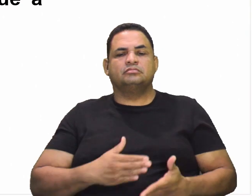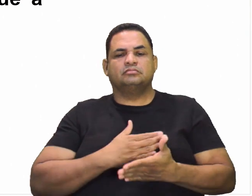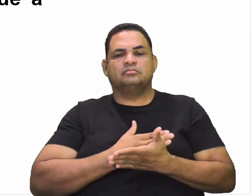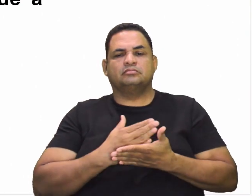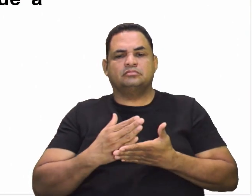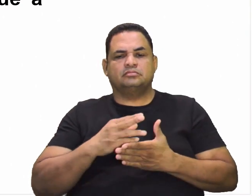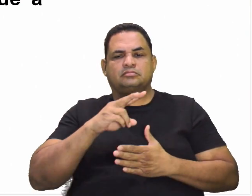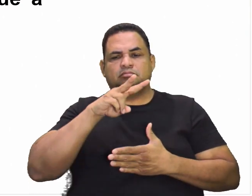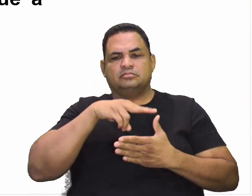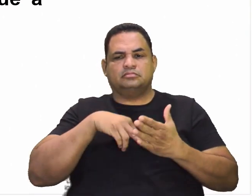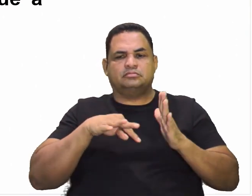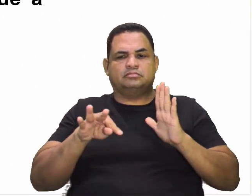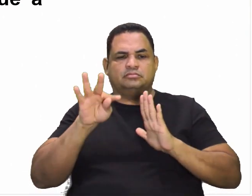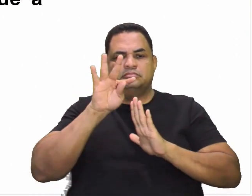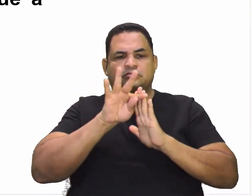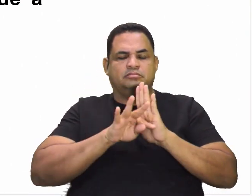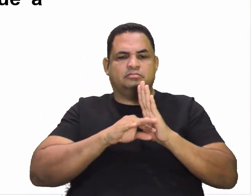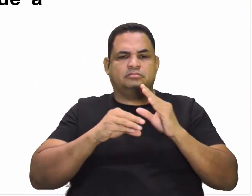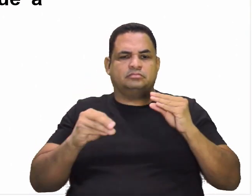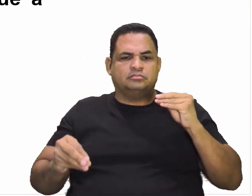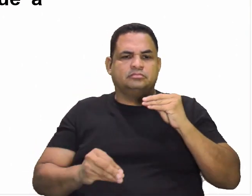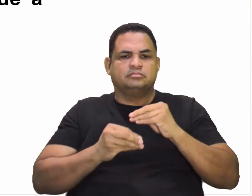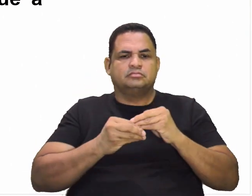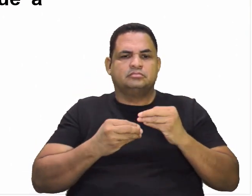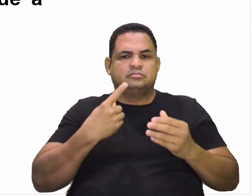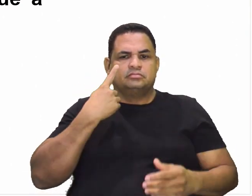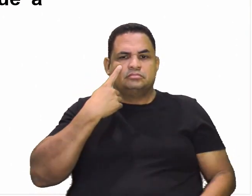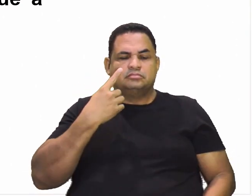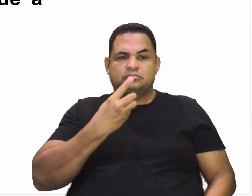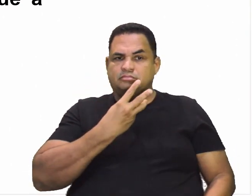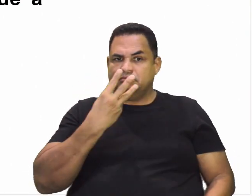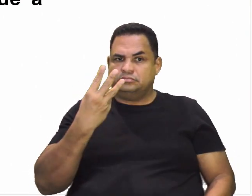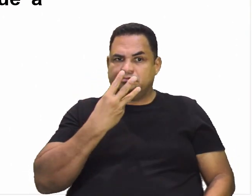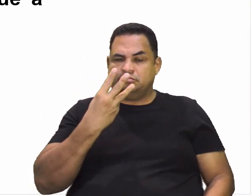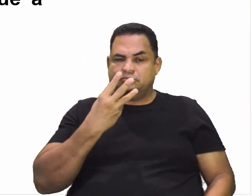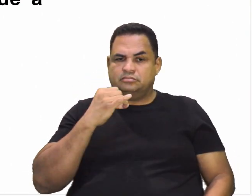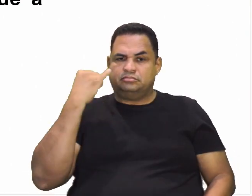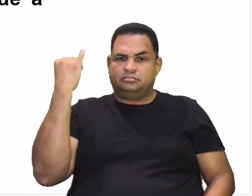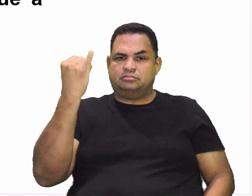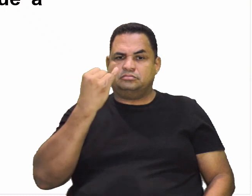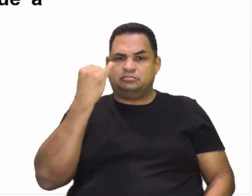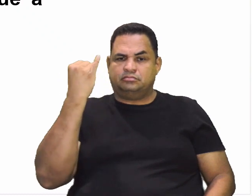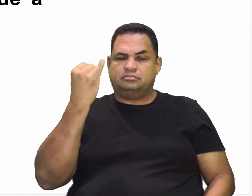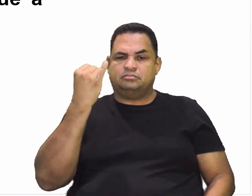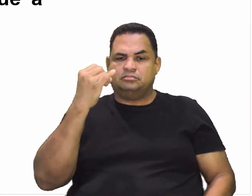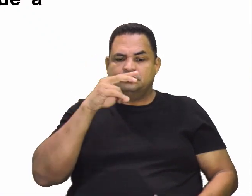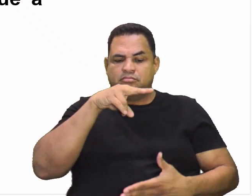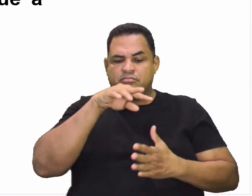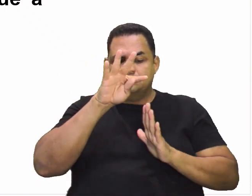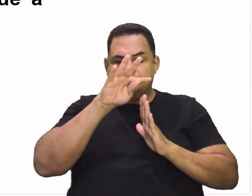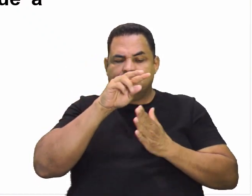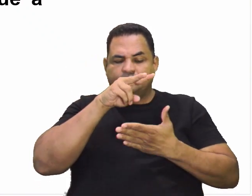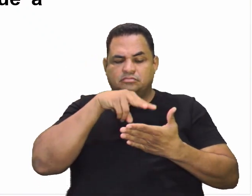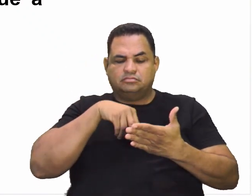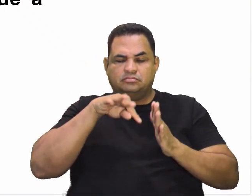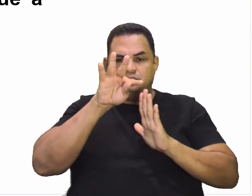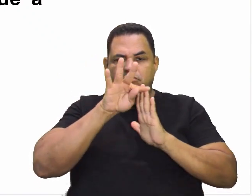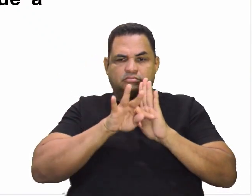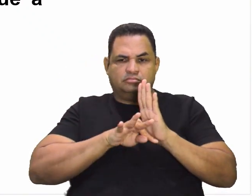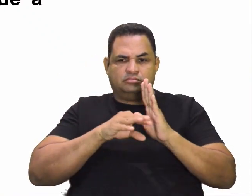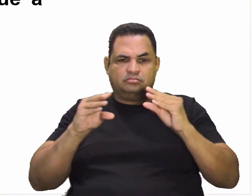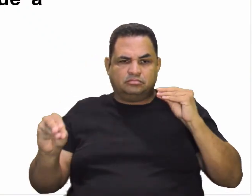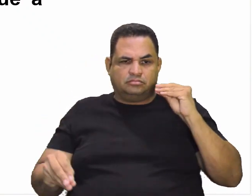A partir da leitura do texto complementar, olha a terceira, olha a importância que foi ler o texto complementar.